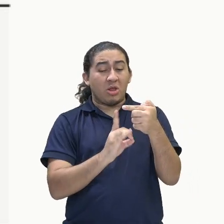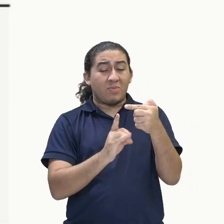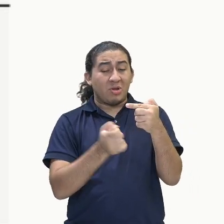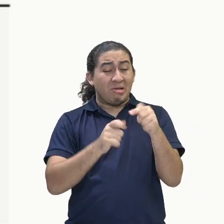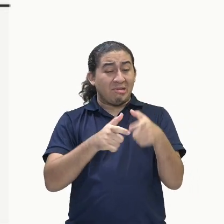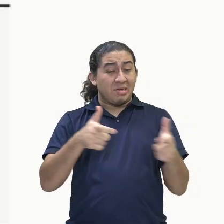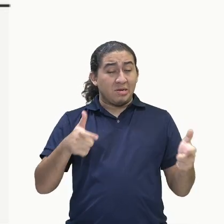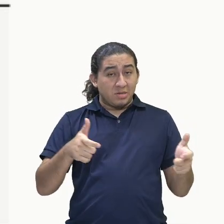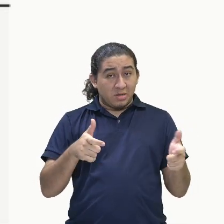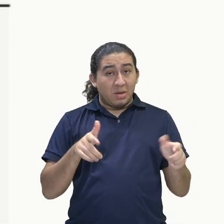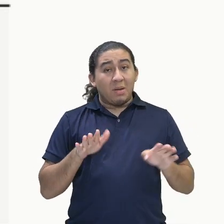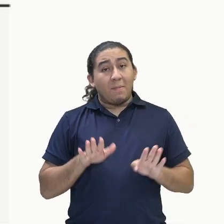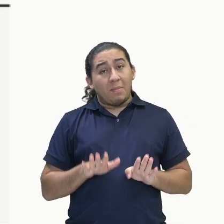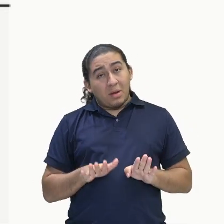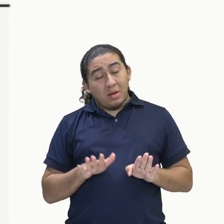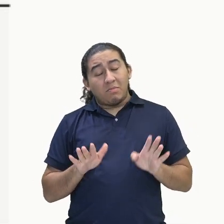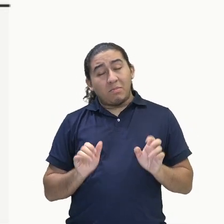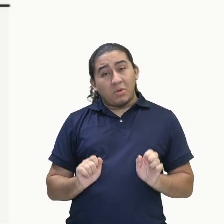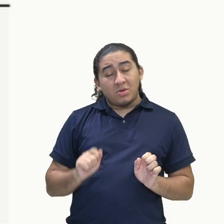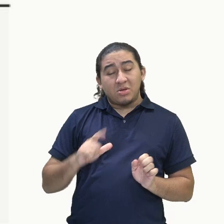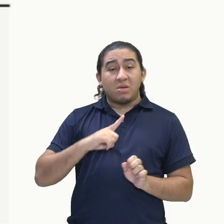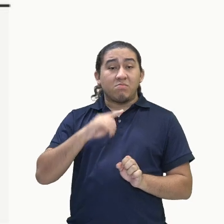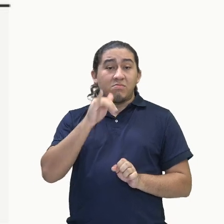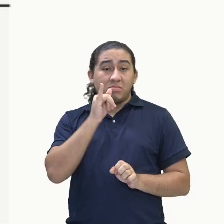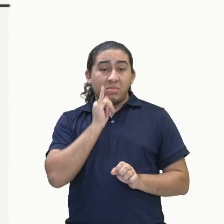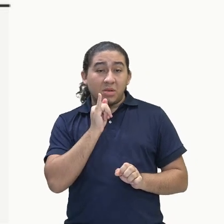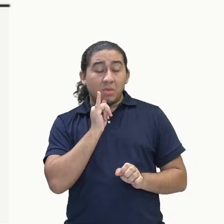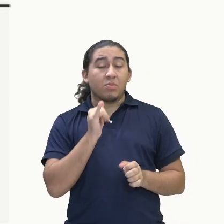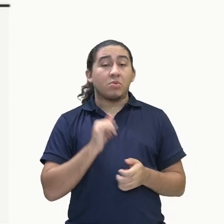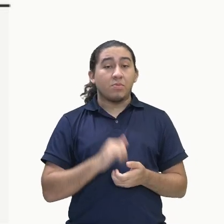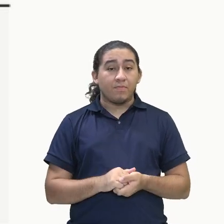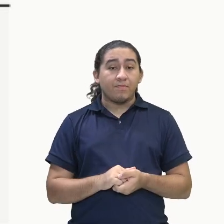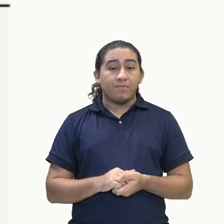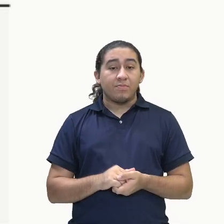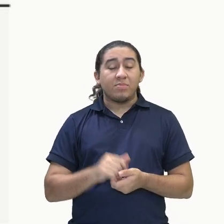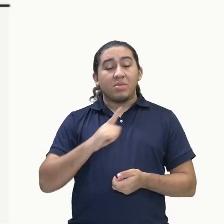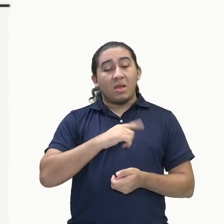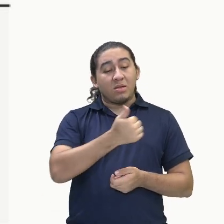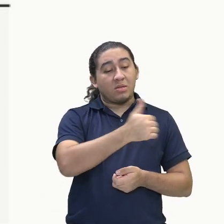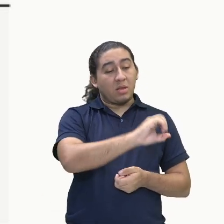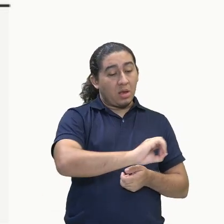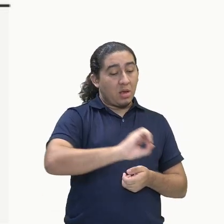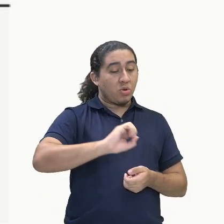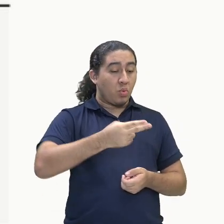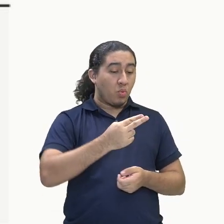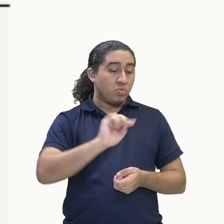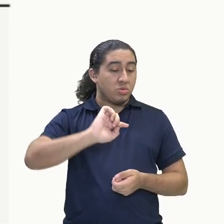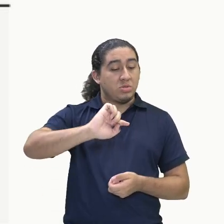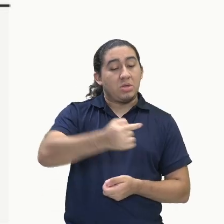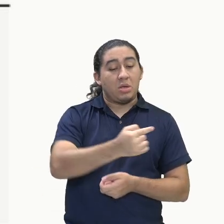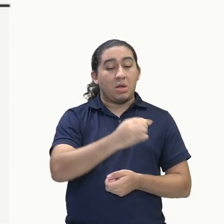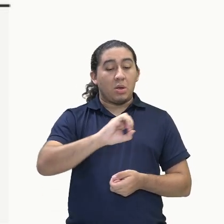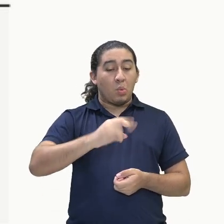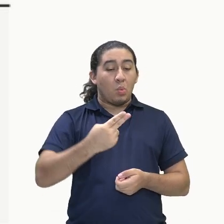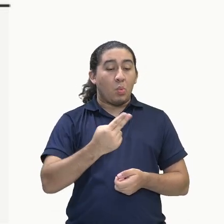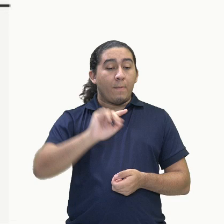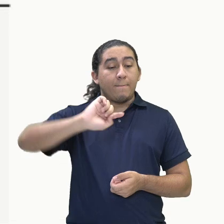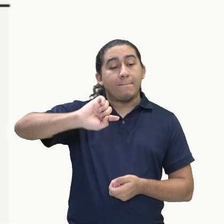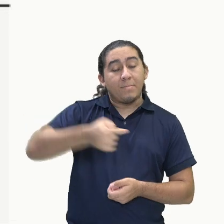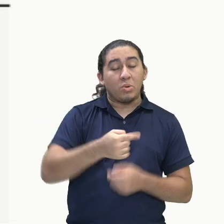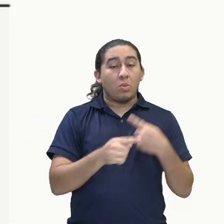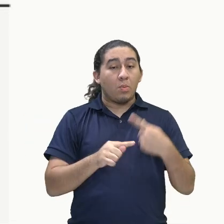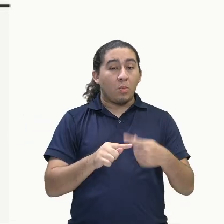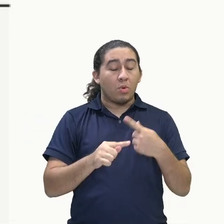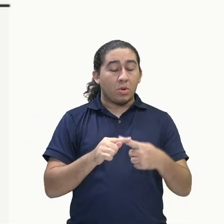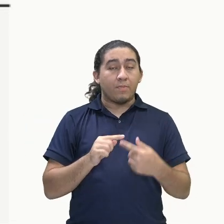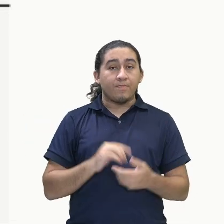exceto quando for uns múltiplos de 10, de 100, de 1000, porque esse valor aqui, quando é 10, 100